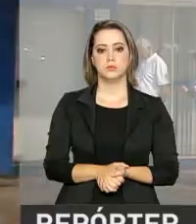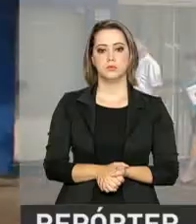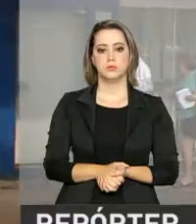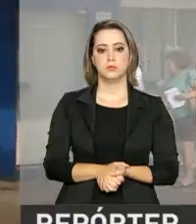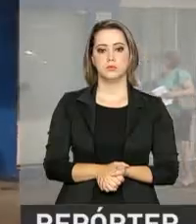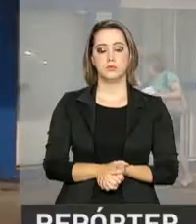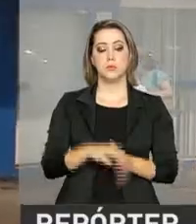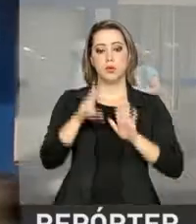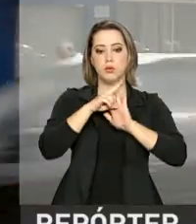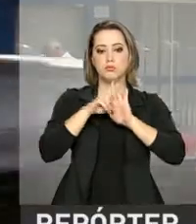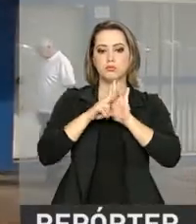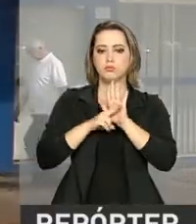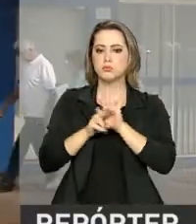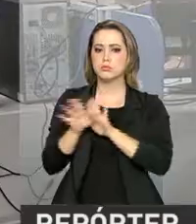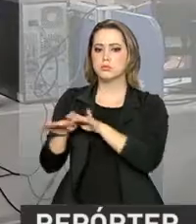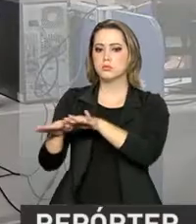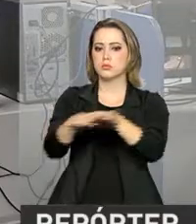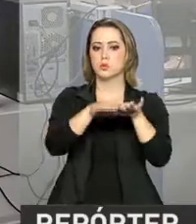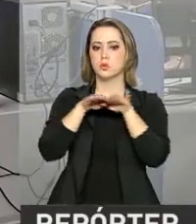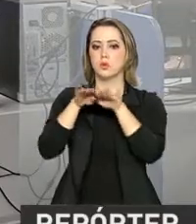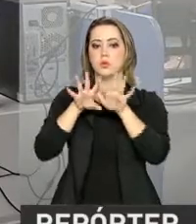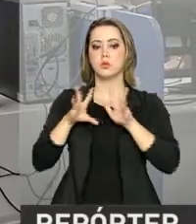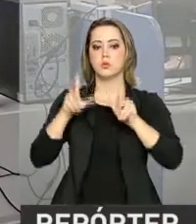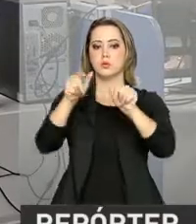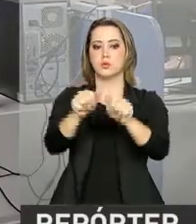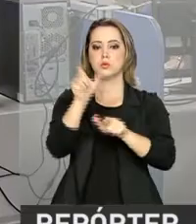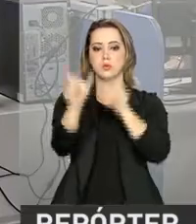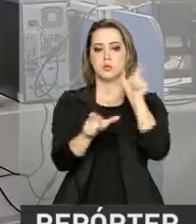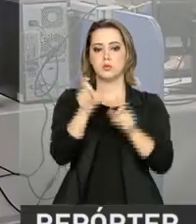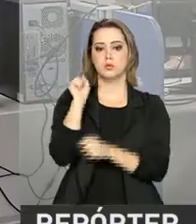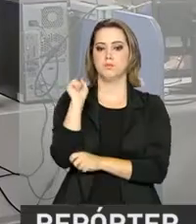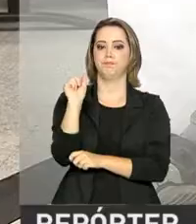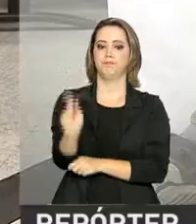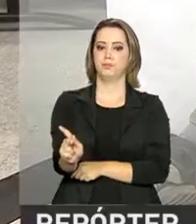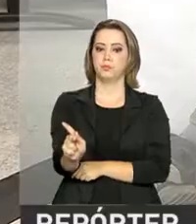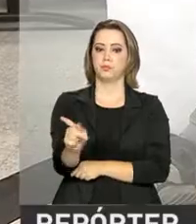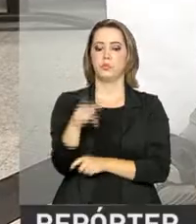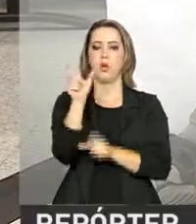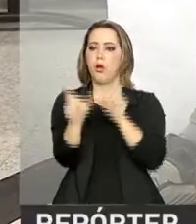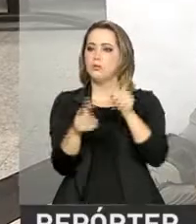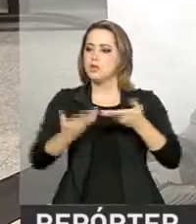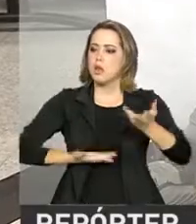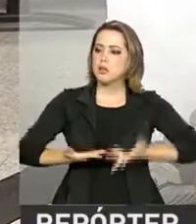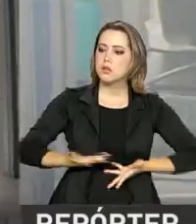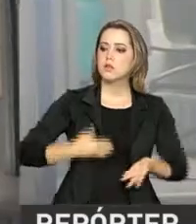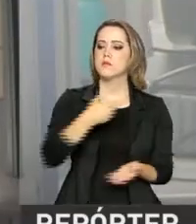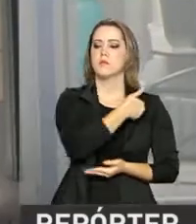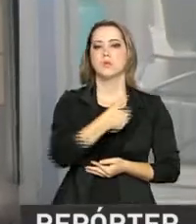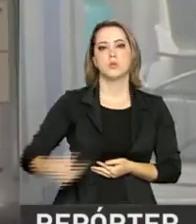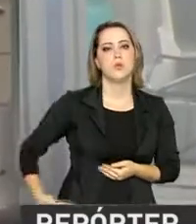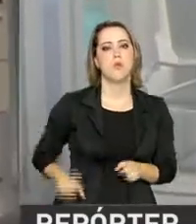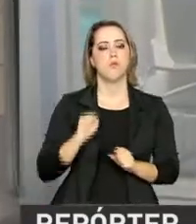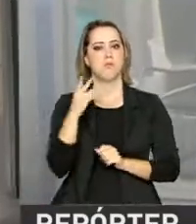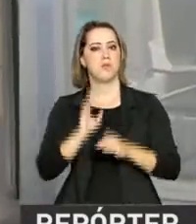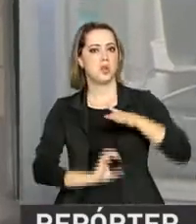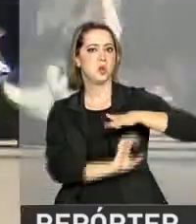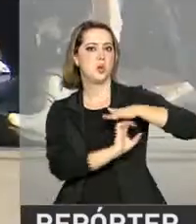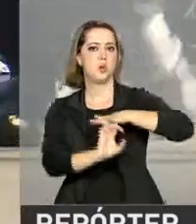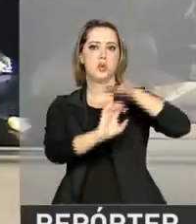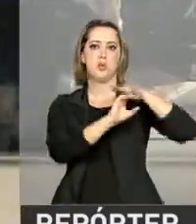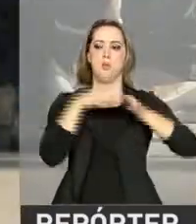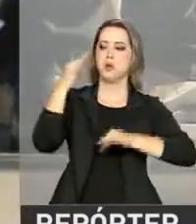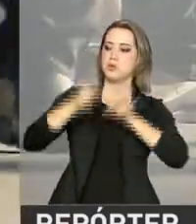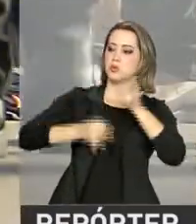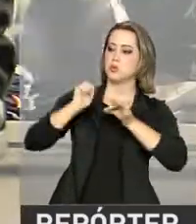regras iguais para todos se aposentarem sejam servidores públicos trabalhadores da iniciativa privada juízes promotores